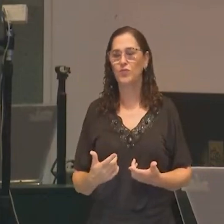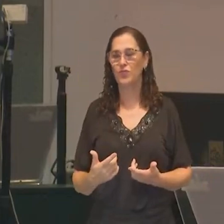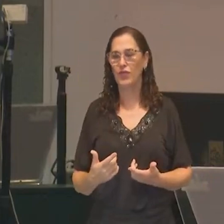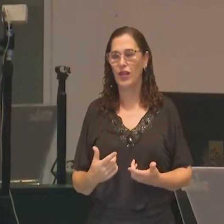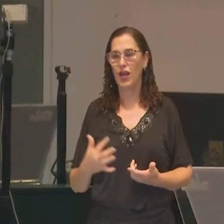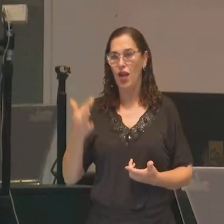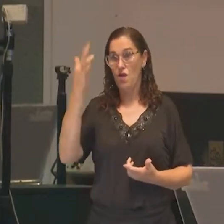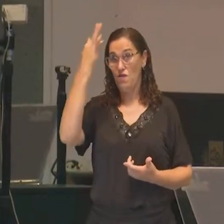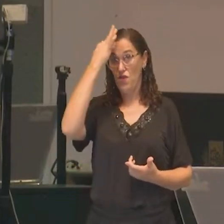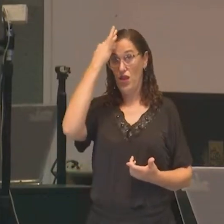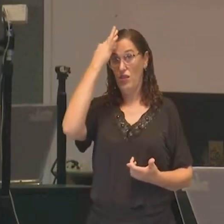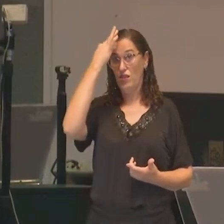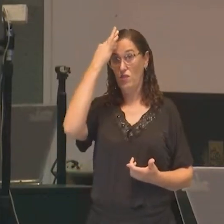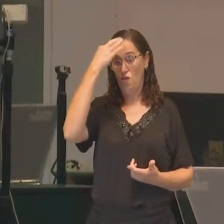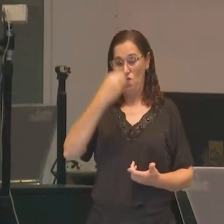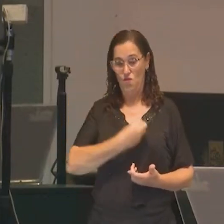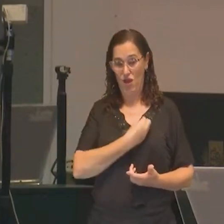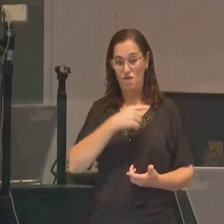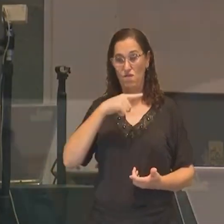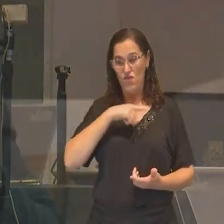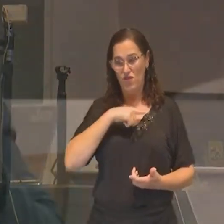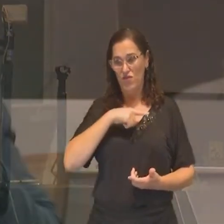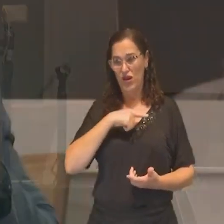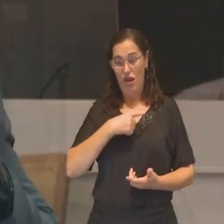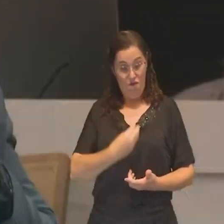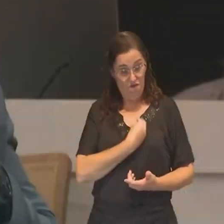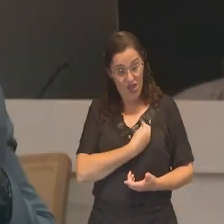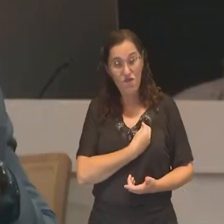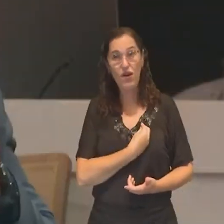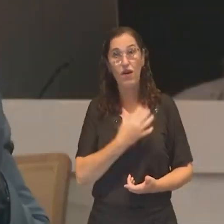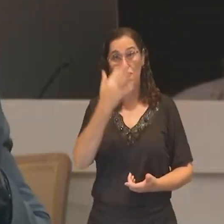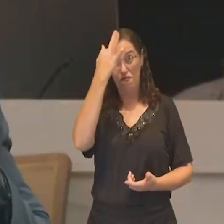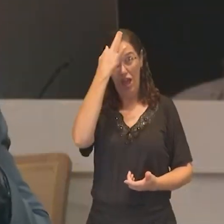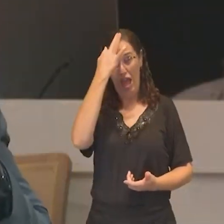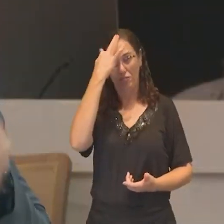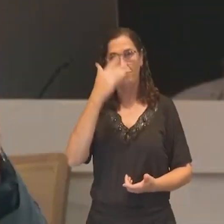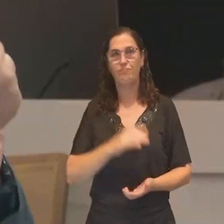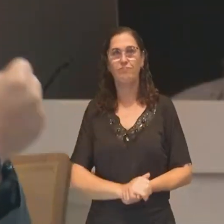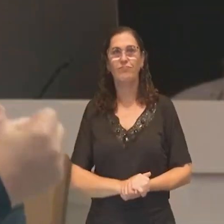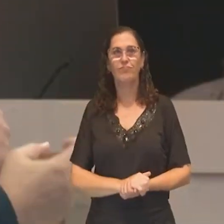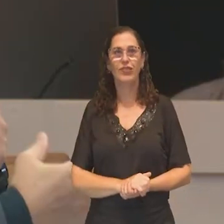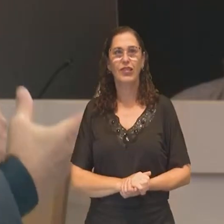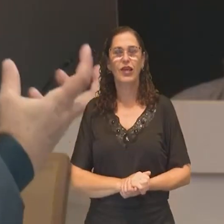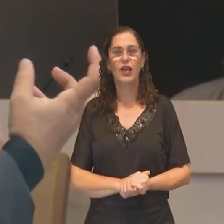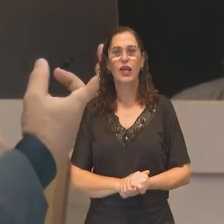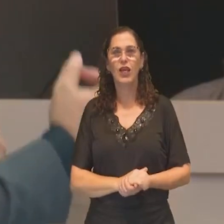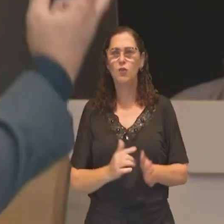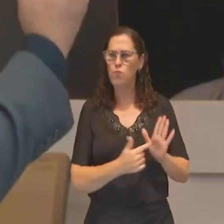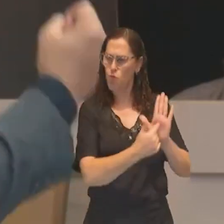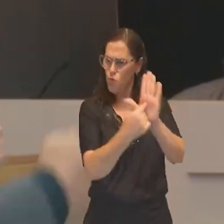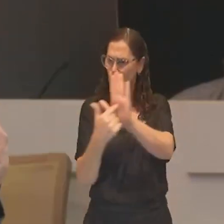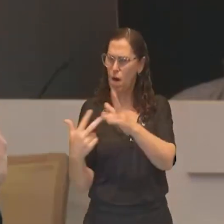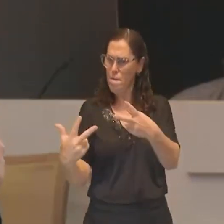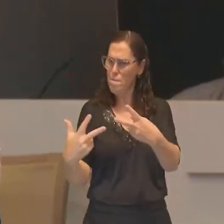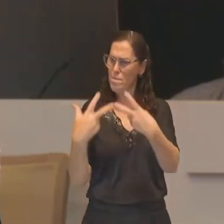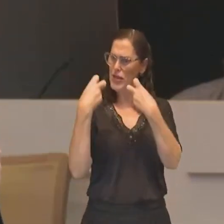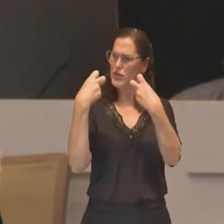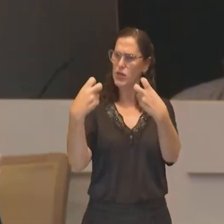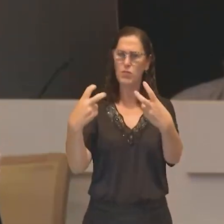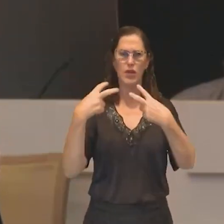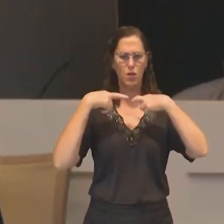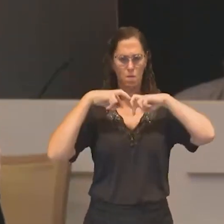ter uma fé viva. Viva. Que seja vista, que seja percebida.